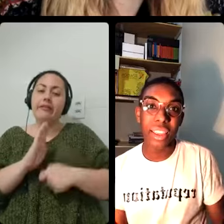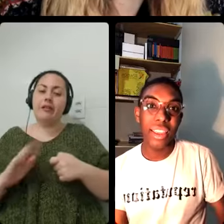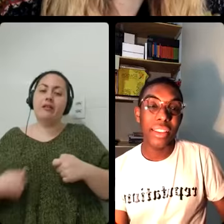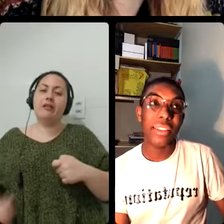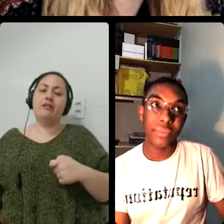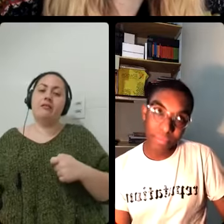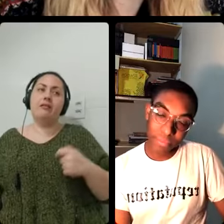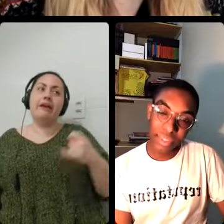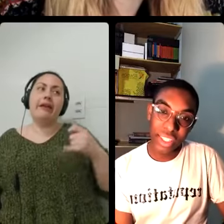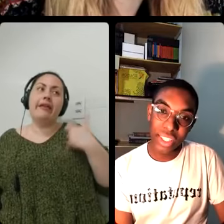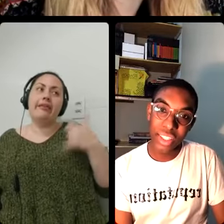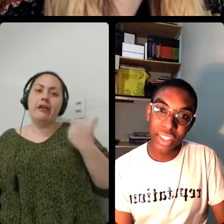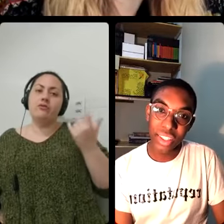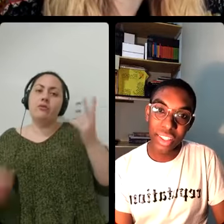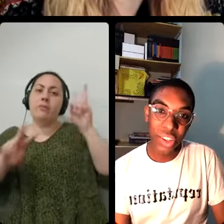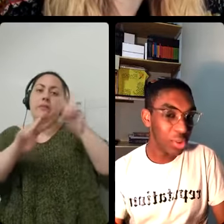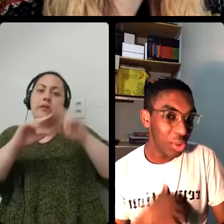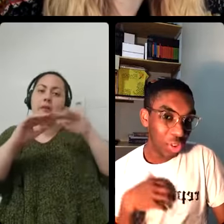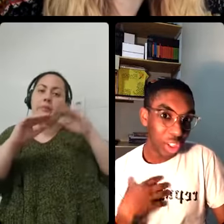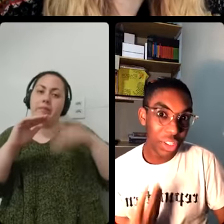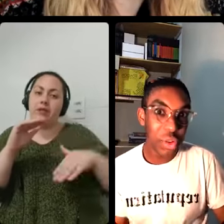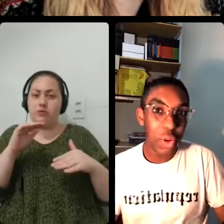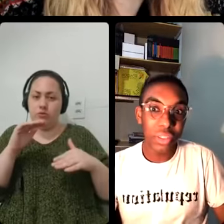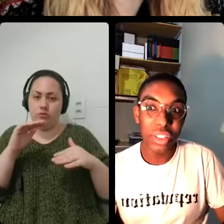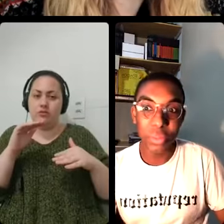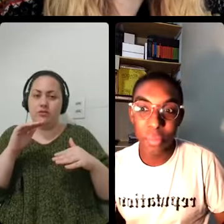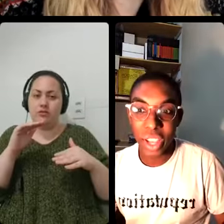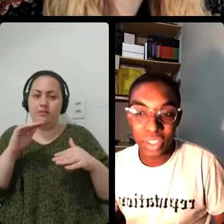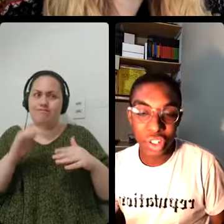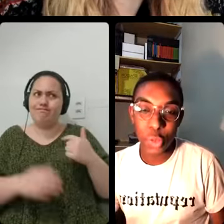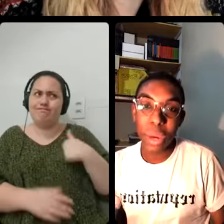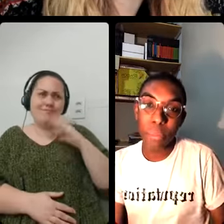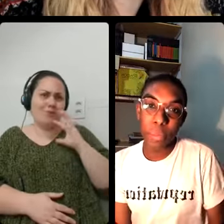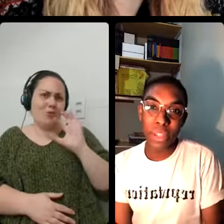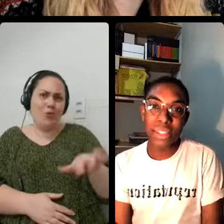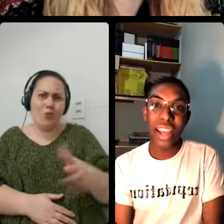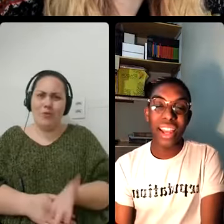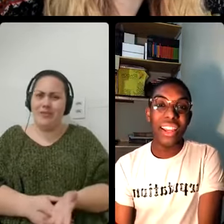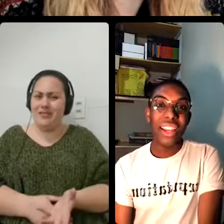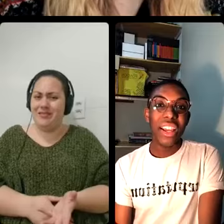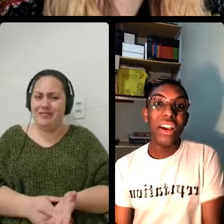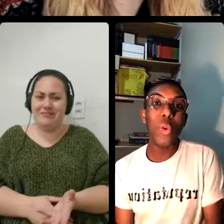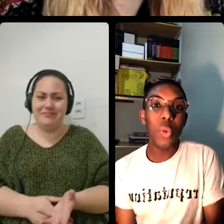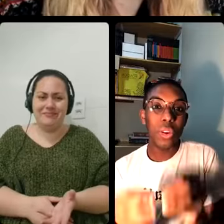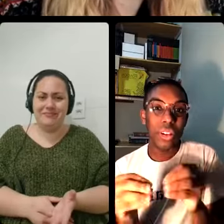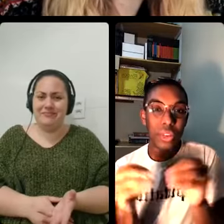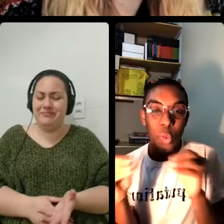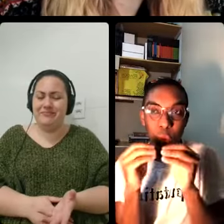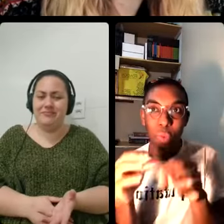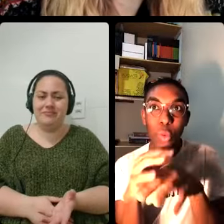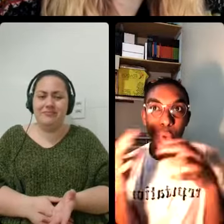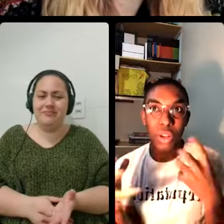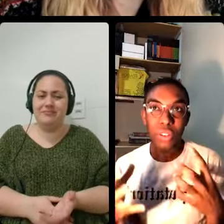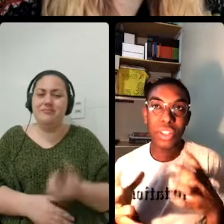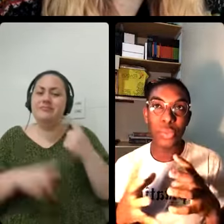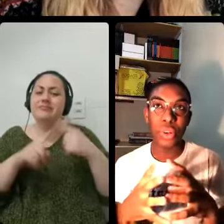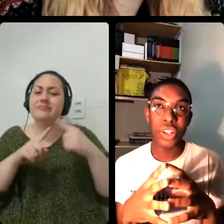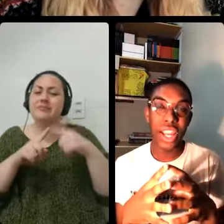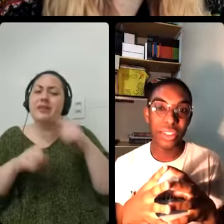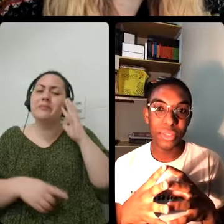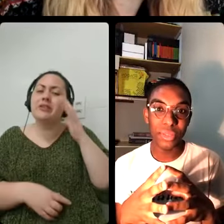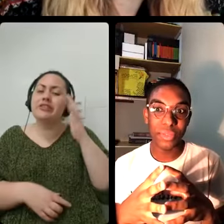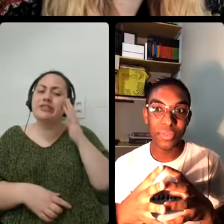né? Que eu sou totalmente contra, porque se a gente parar para pensar, o núcleo